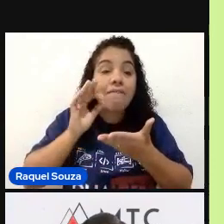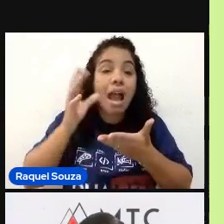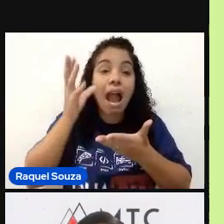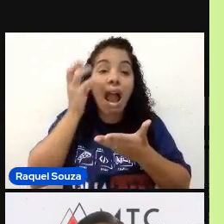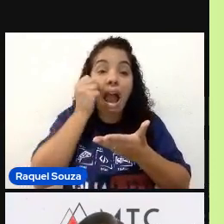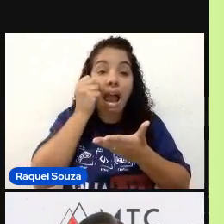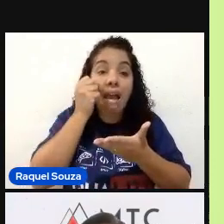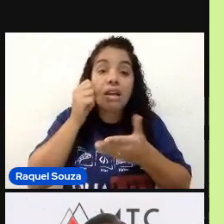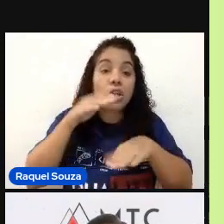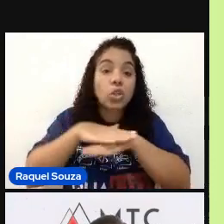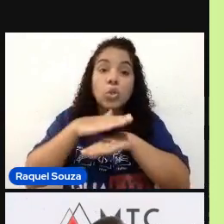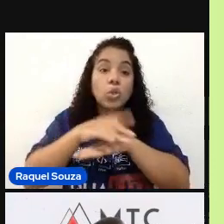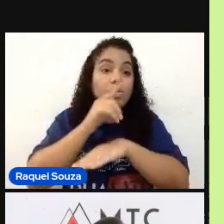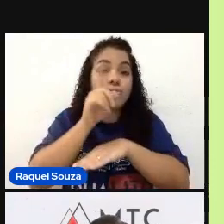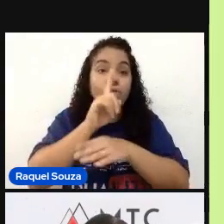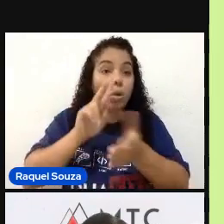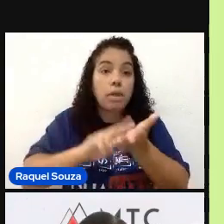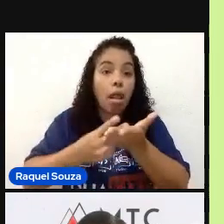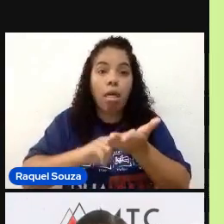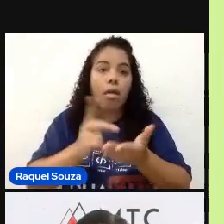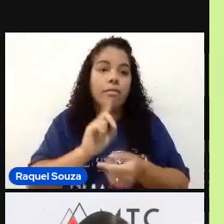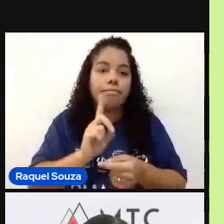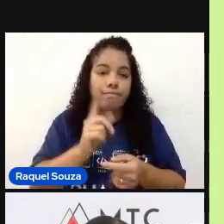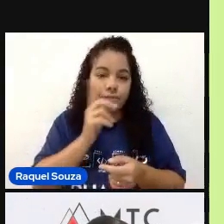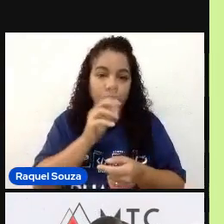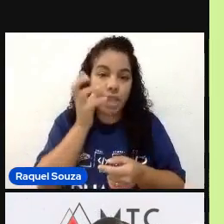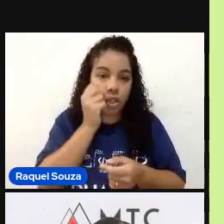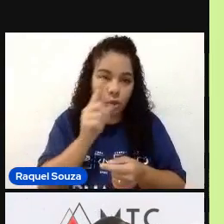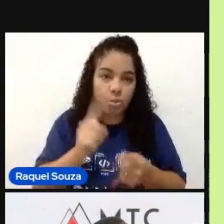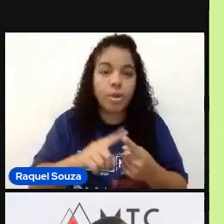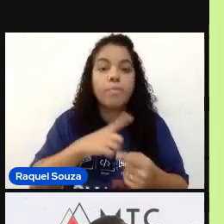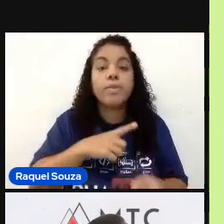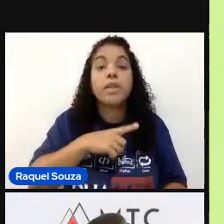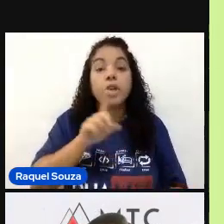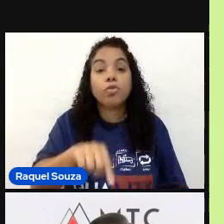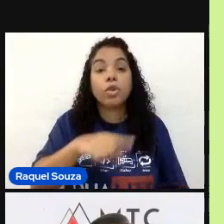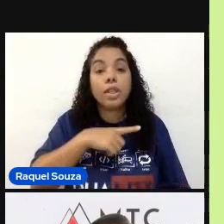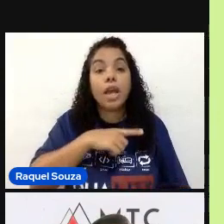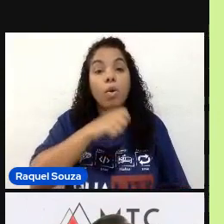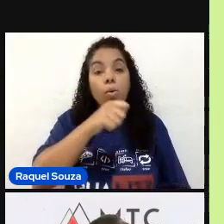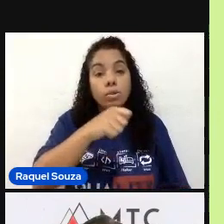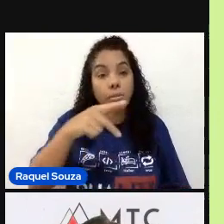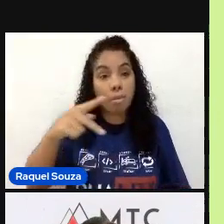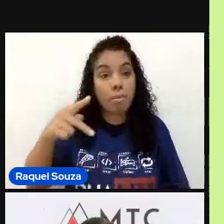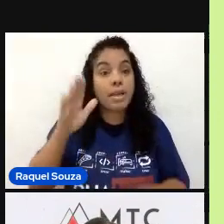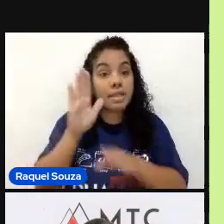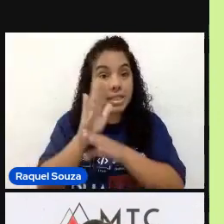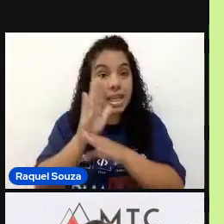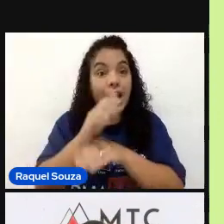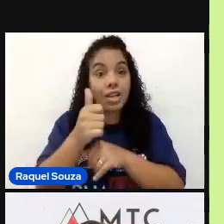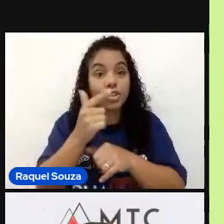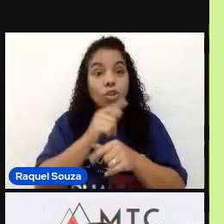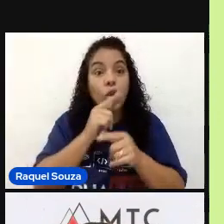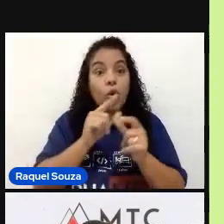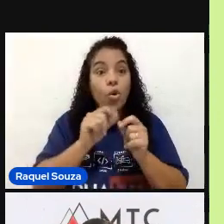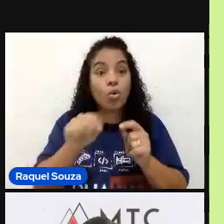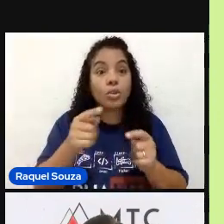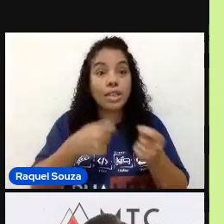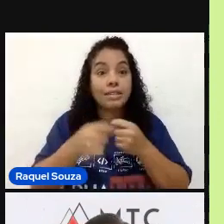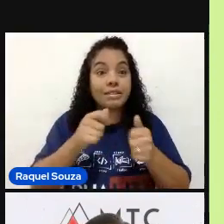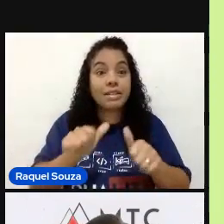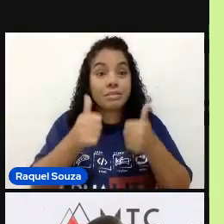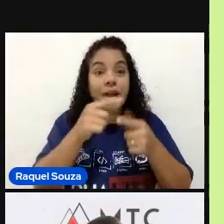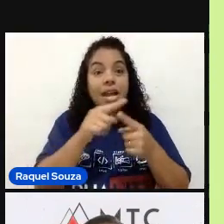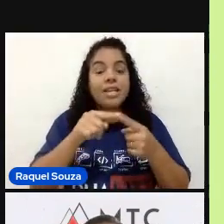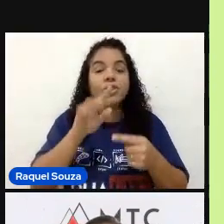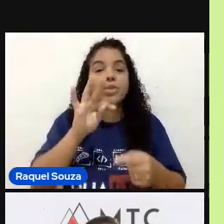que aprender a controlar, né? Eu vou trazer também alguns apps que ajudam a administrar mais o